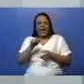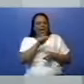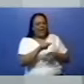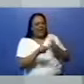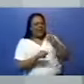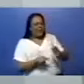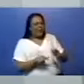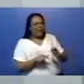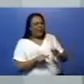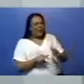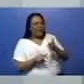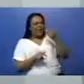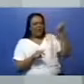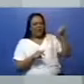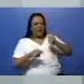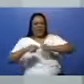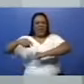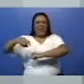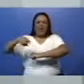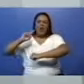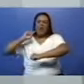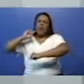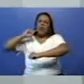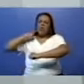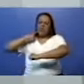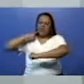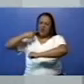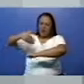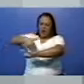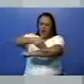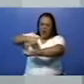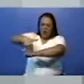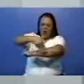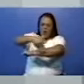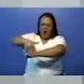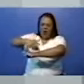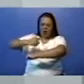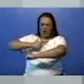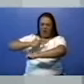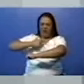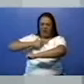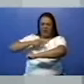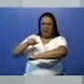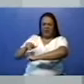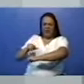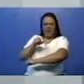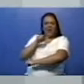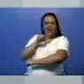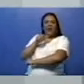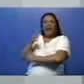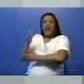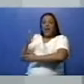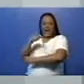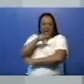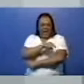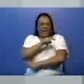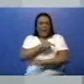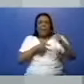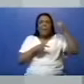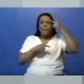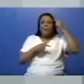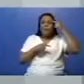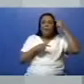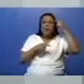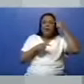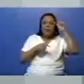esse lixo enfeia a rua, qual que o sujeito? Quem que é? Ele entende sujeito como uma pessoa, e sujeito não é sempre pessoa, né? Quem que,